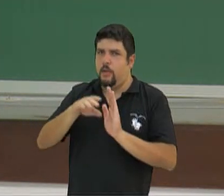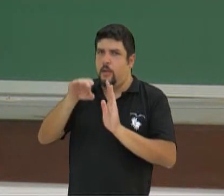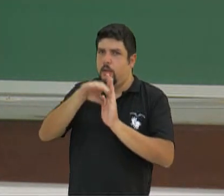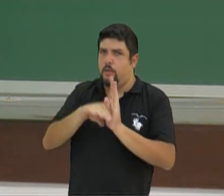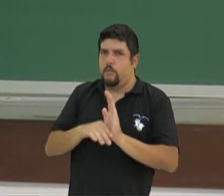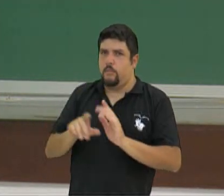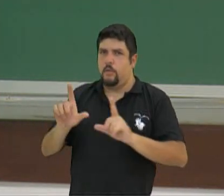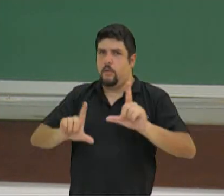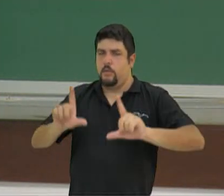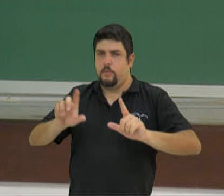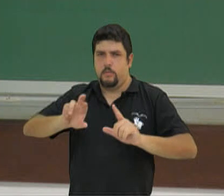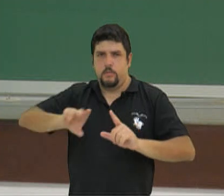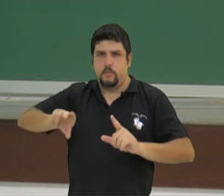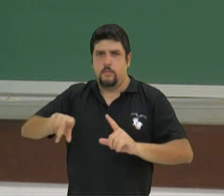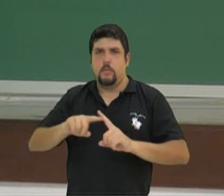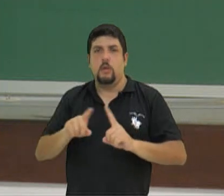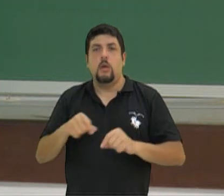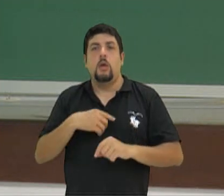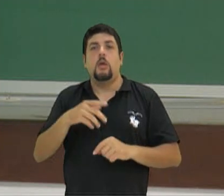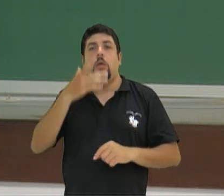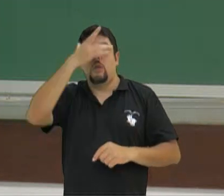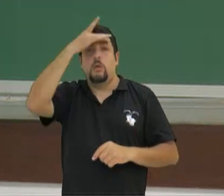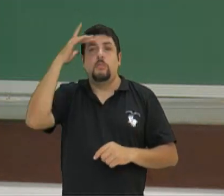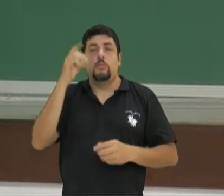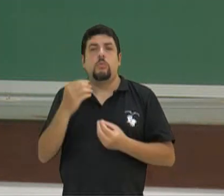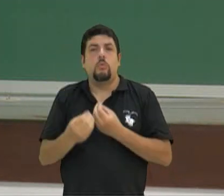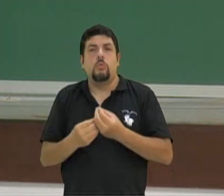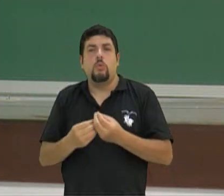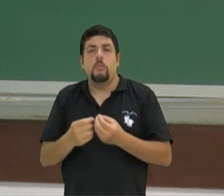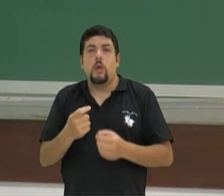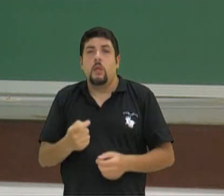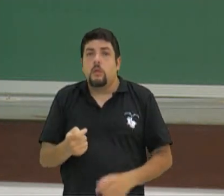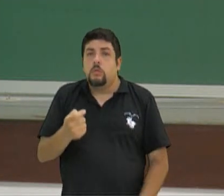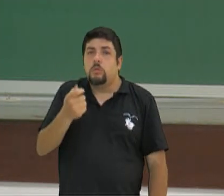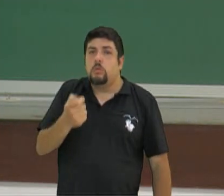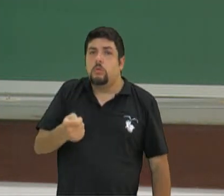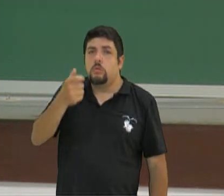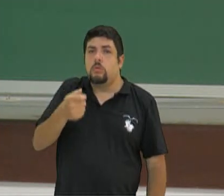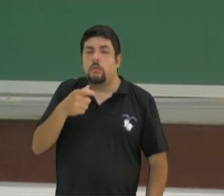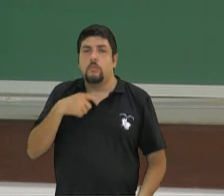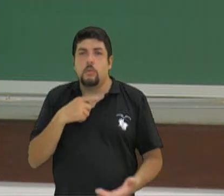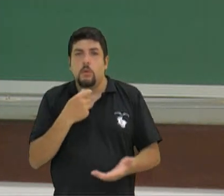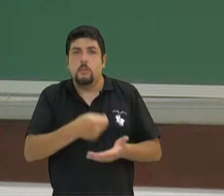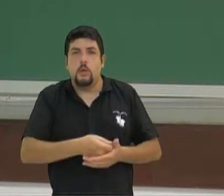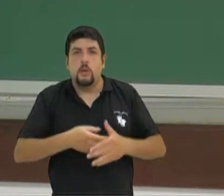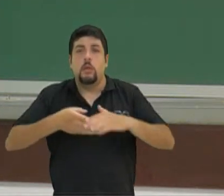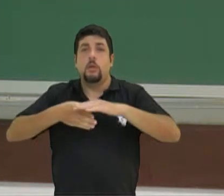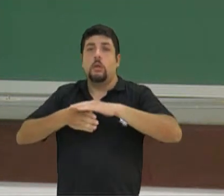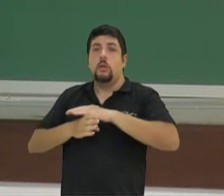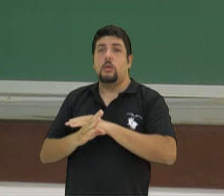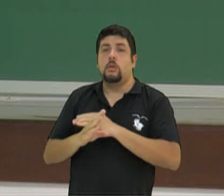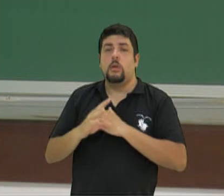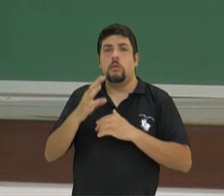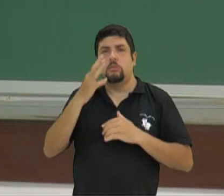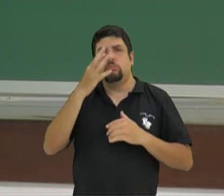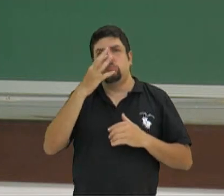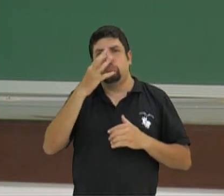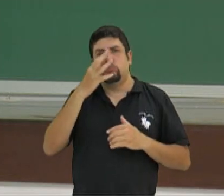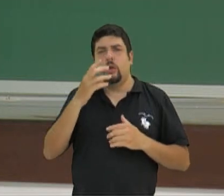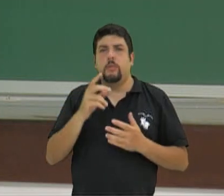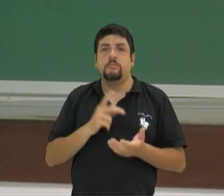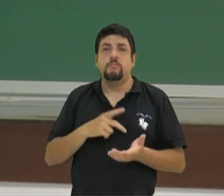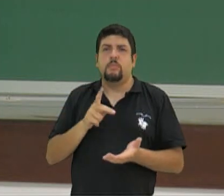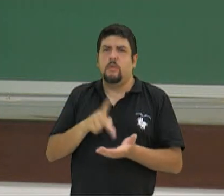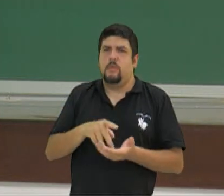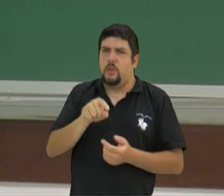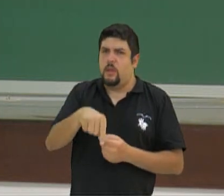não, pessoal. O Nick era assim, a pessoa dava um níquel e ia lá, entrava também. E eram ambientes que não eram muito